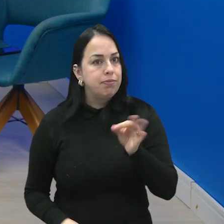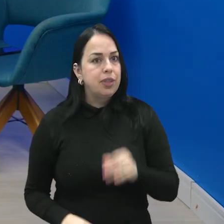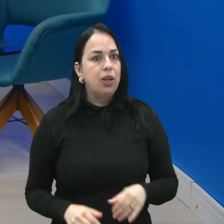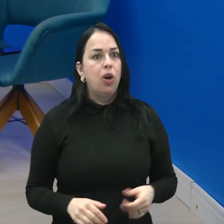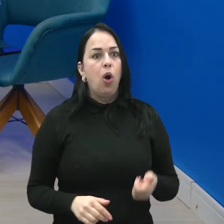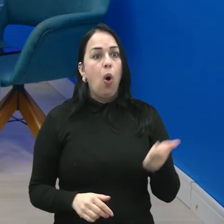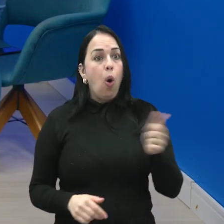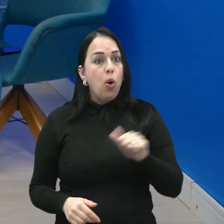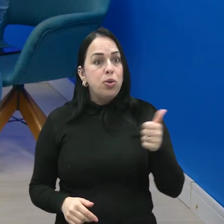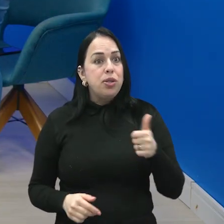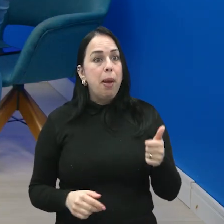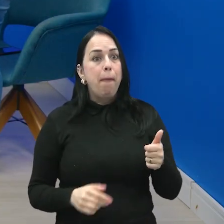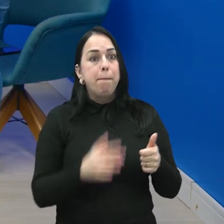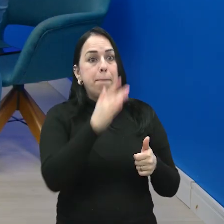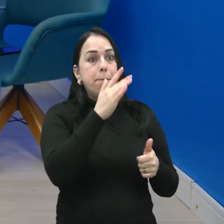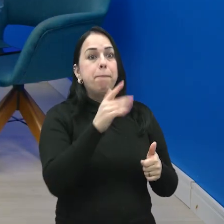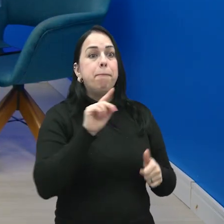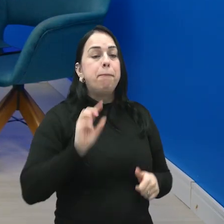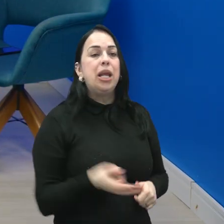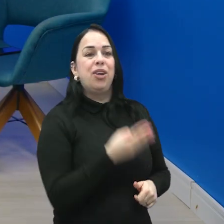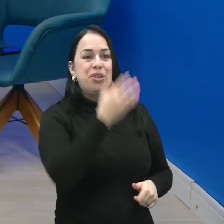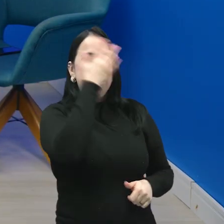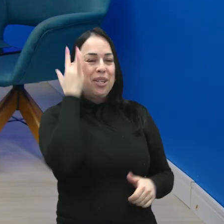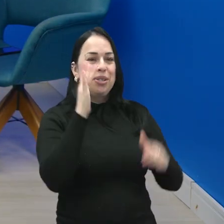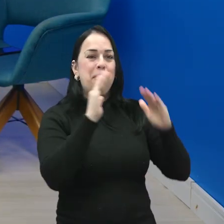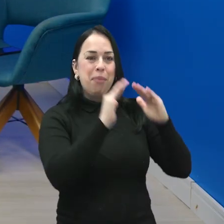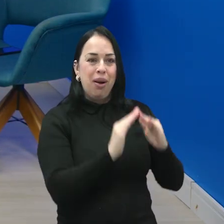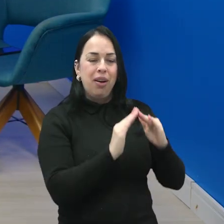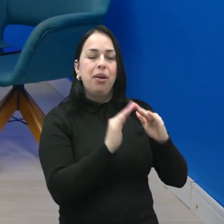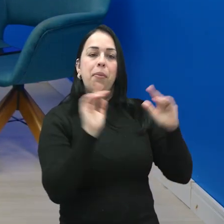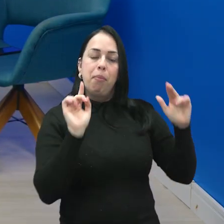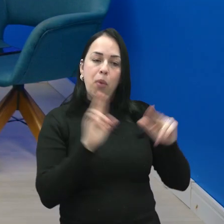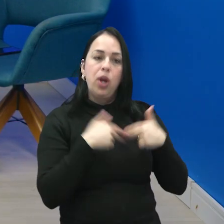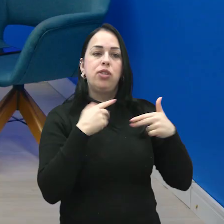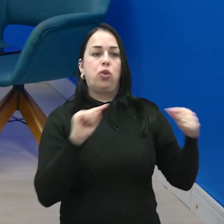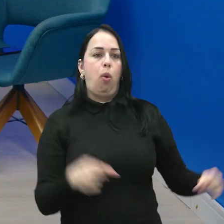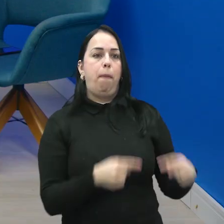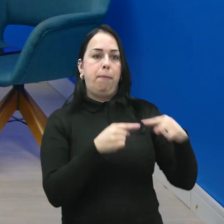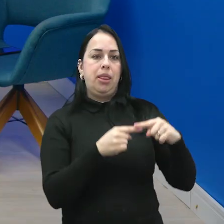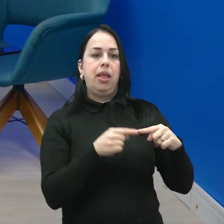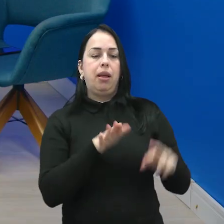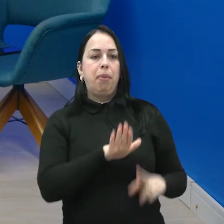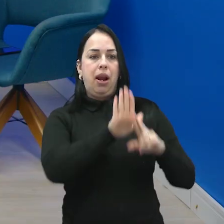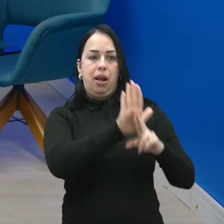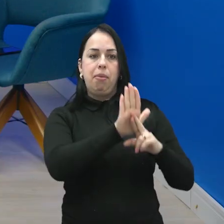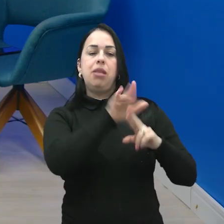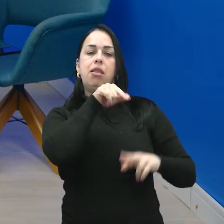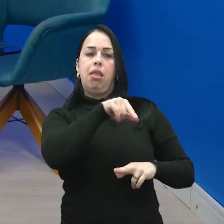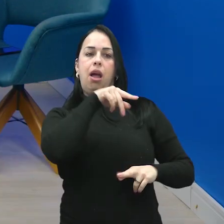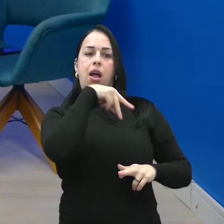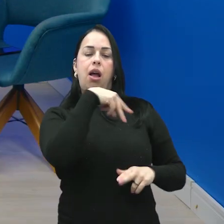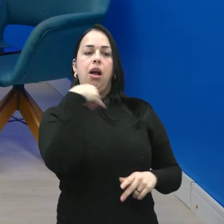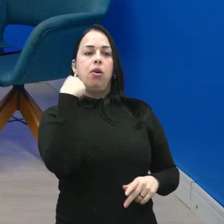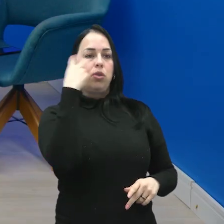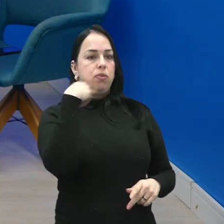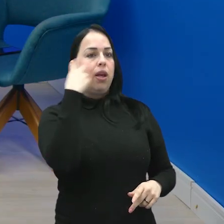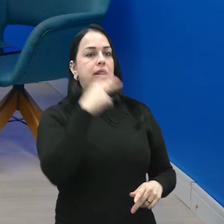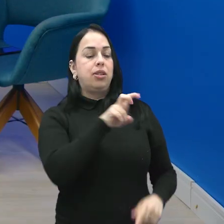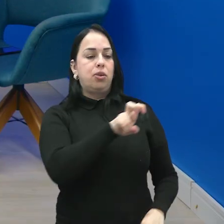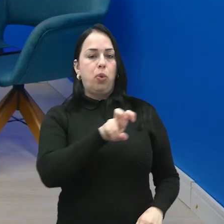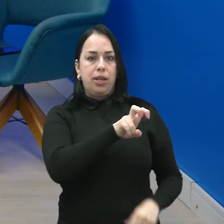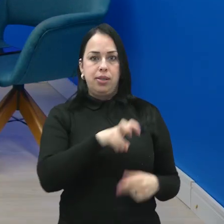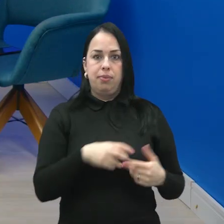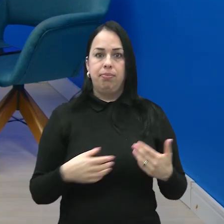Isso, 11 milhões de moradores, né, população, sim. E daí um número para representar proporcional a essas